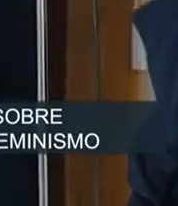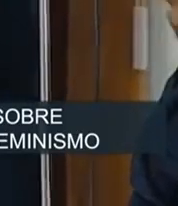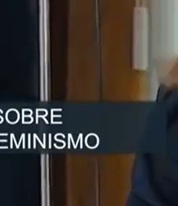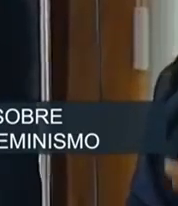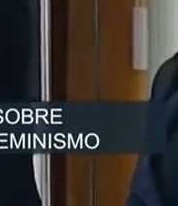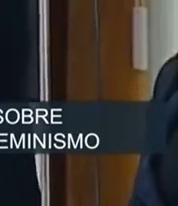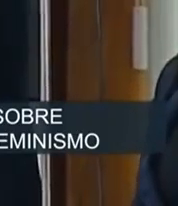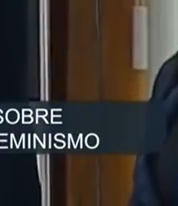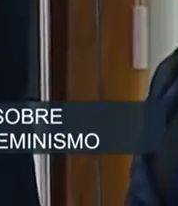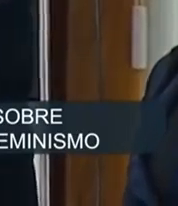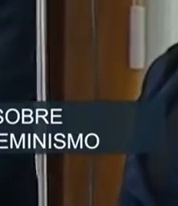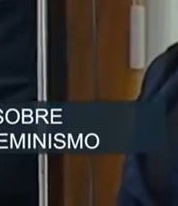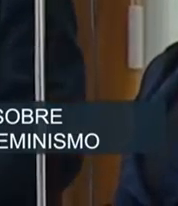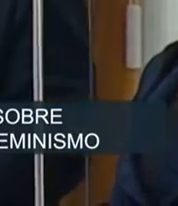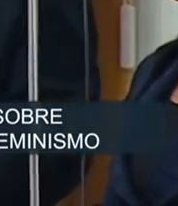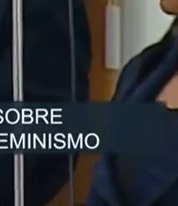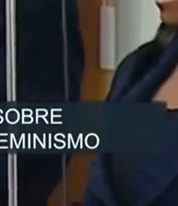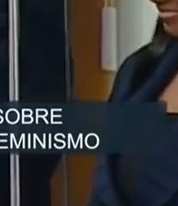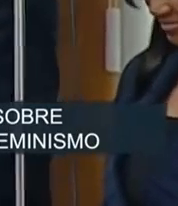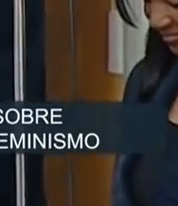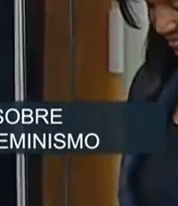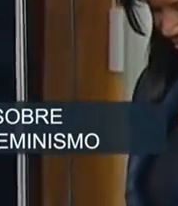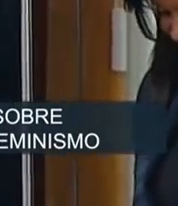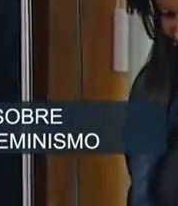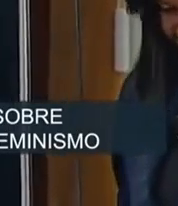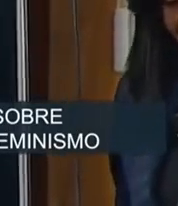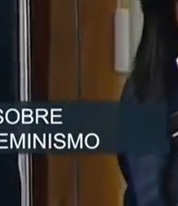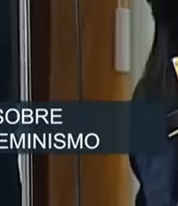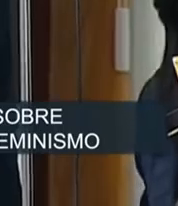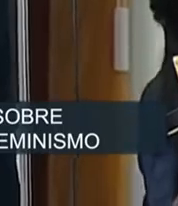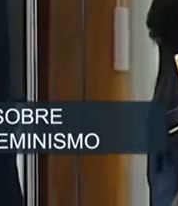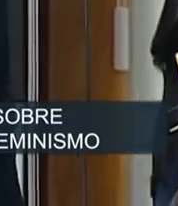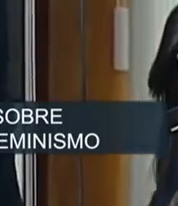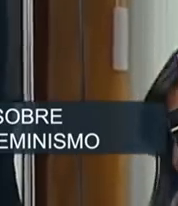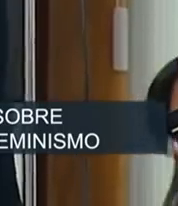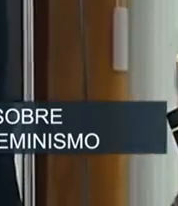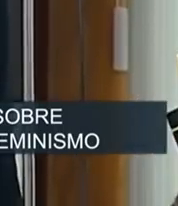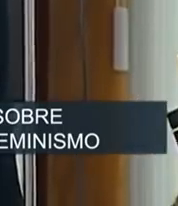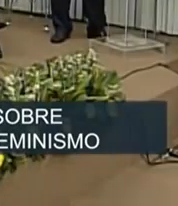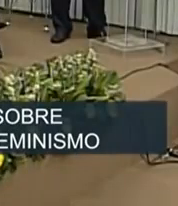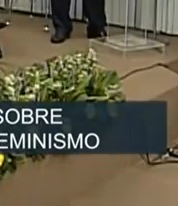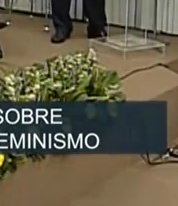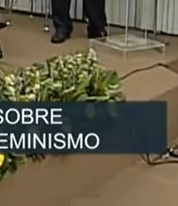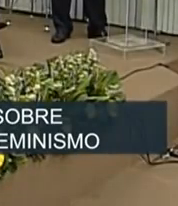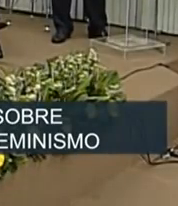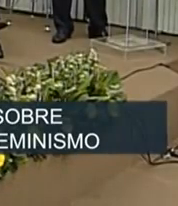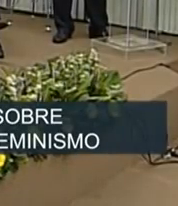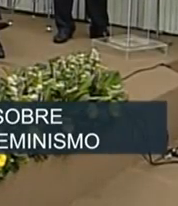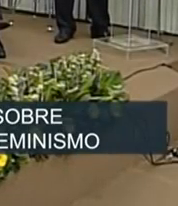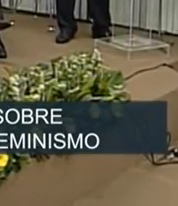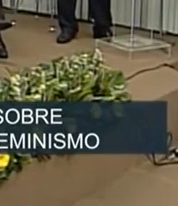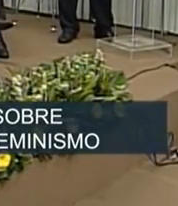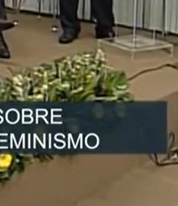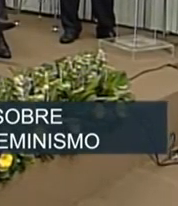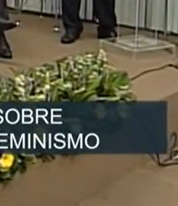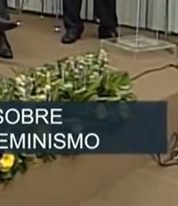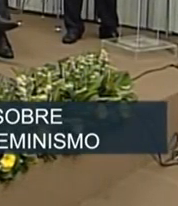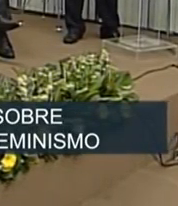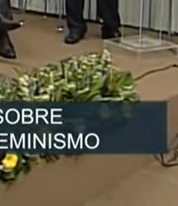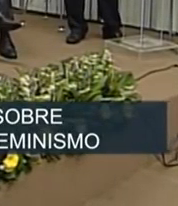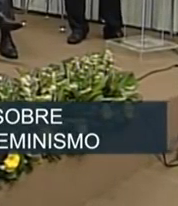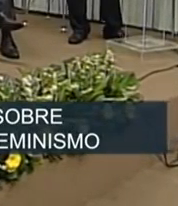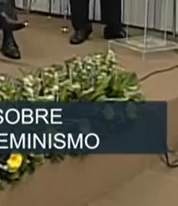todas e todos. Todas em primeiro lugar, porque se nós somos nossas irmãs e mães, elas serão muito maior